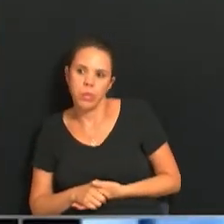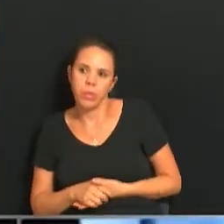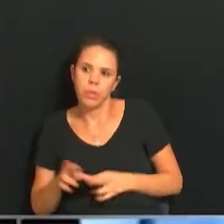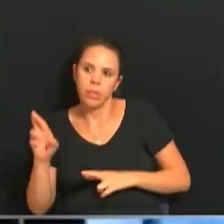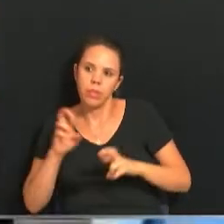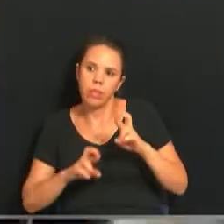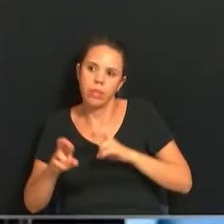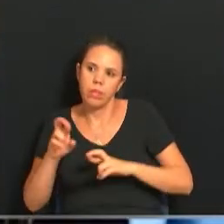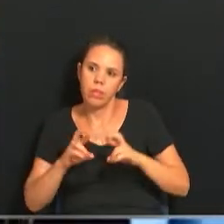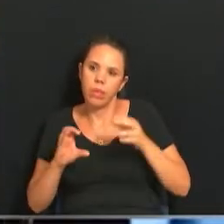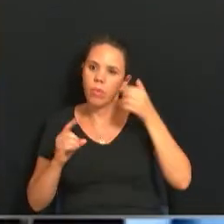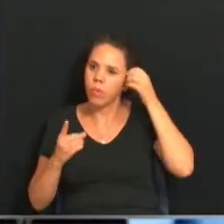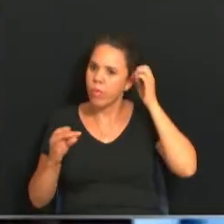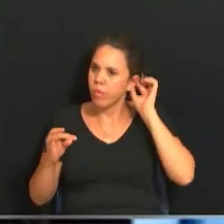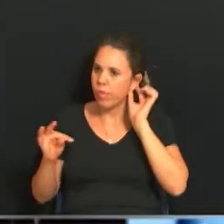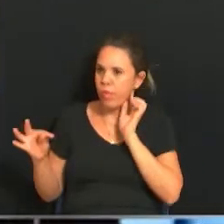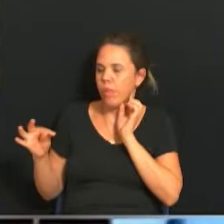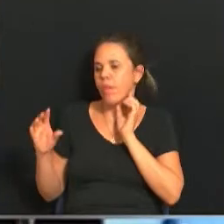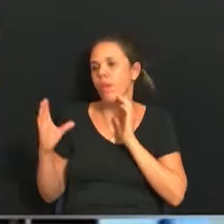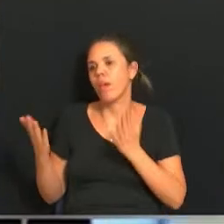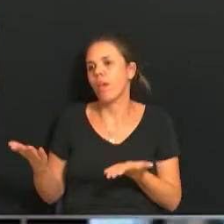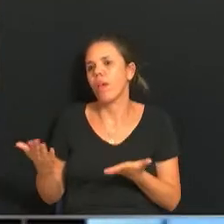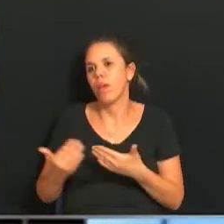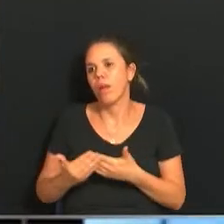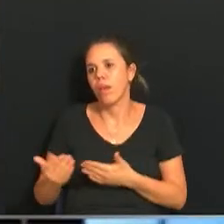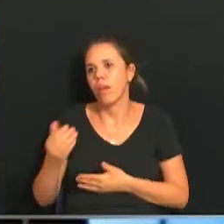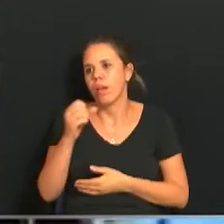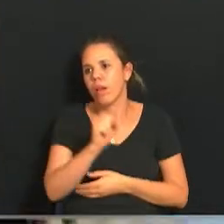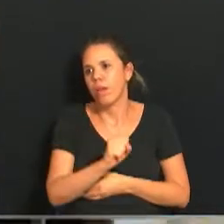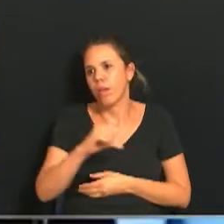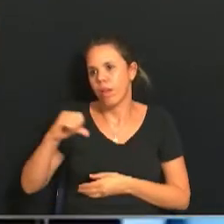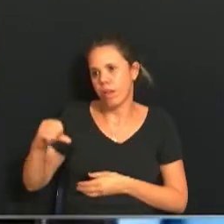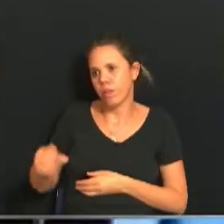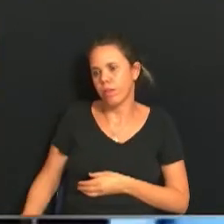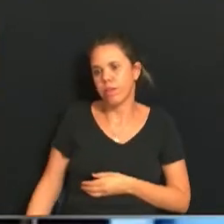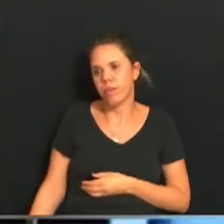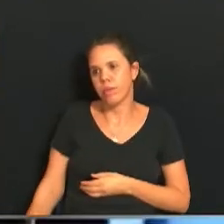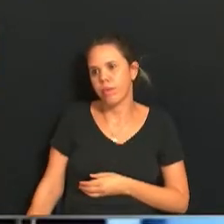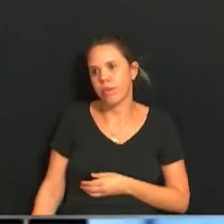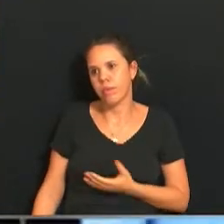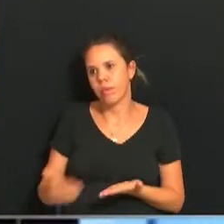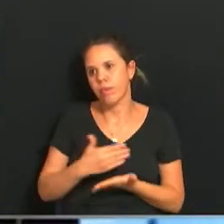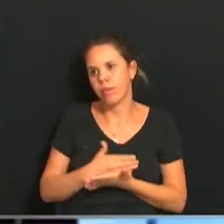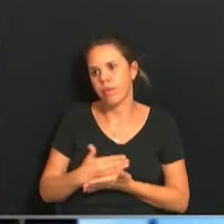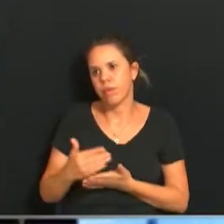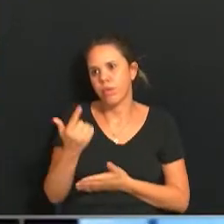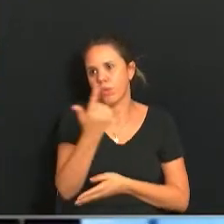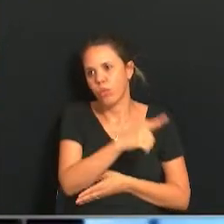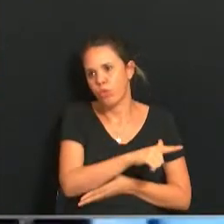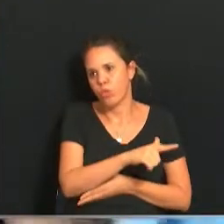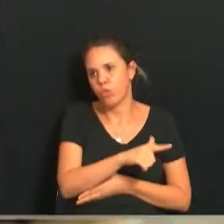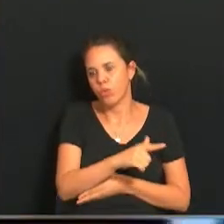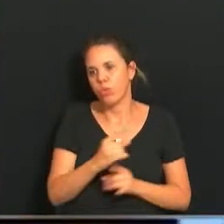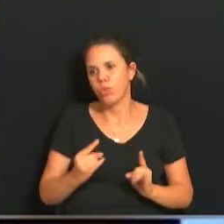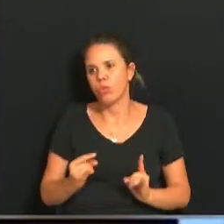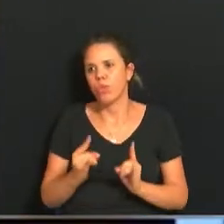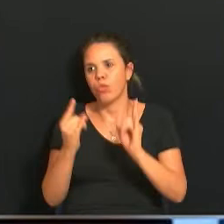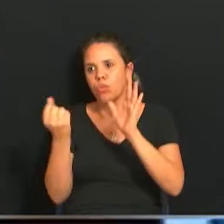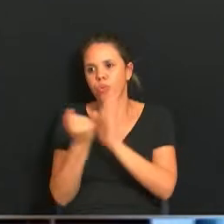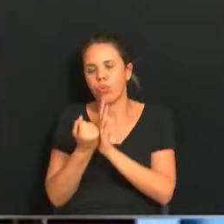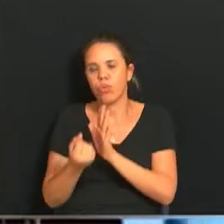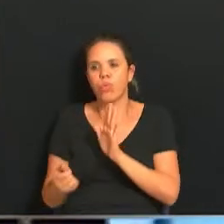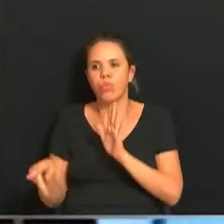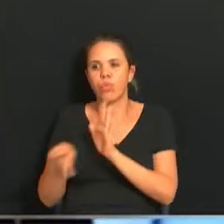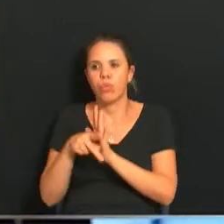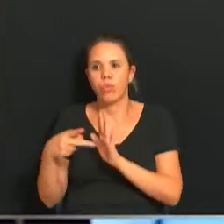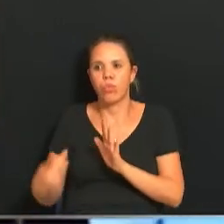do CONPAC, aí a partir de 89, começam os outros tombamentos.